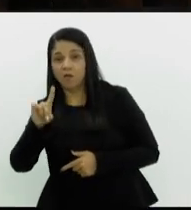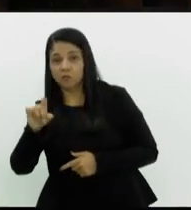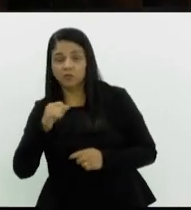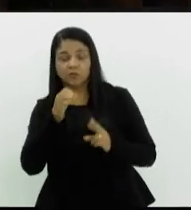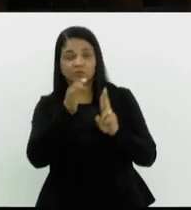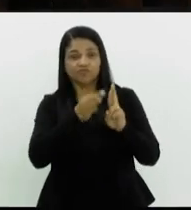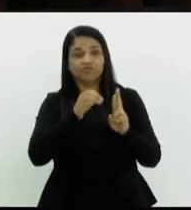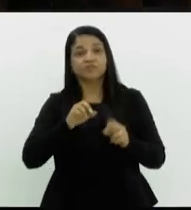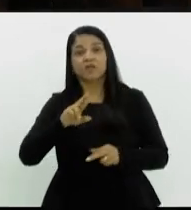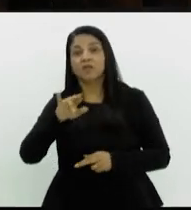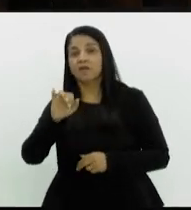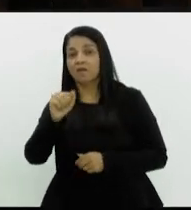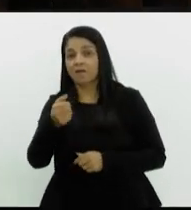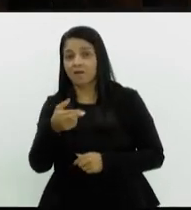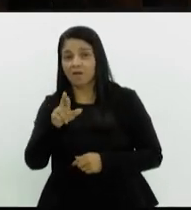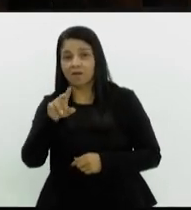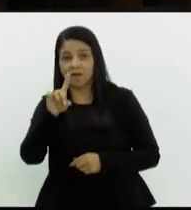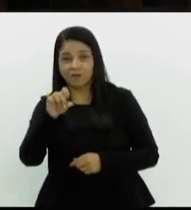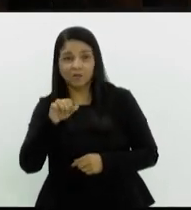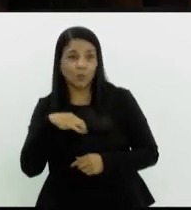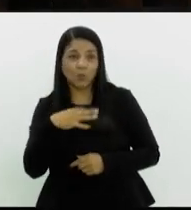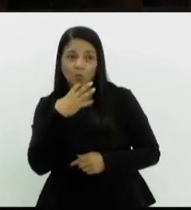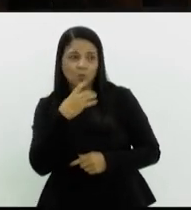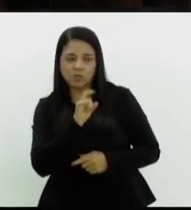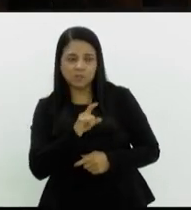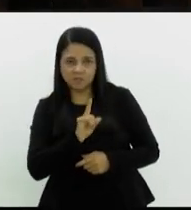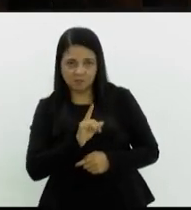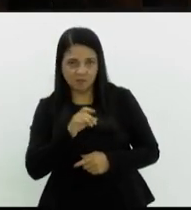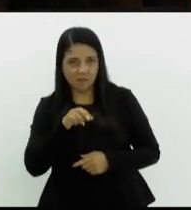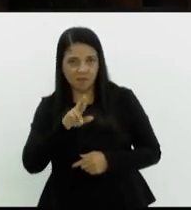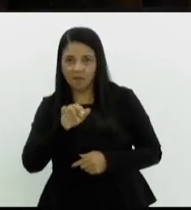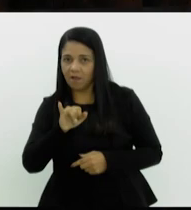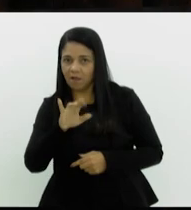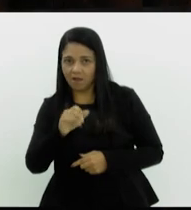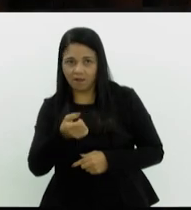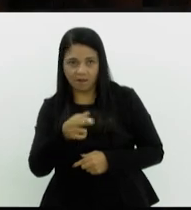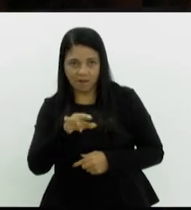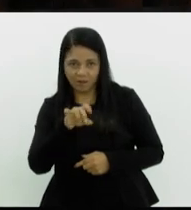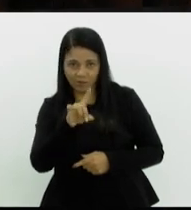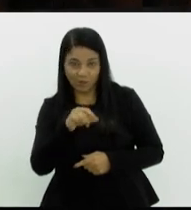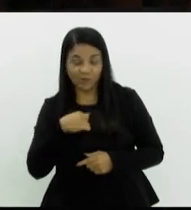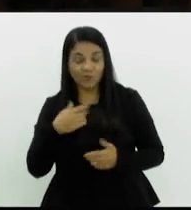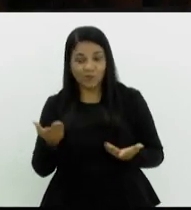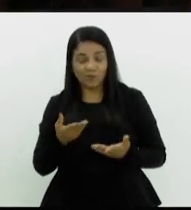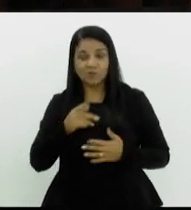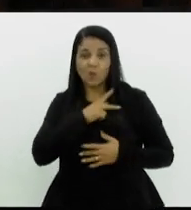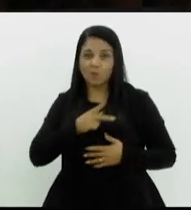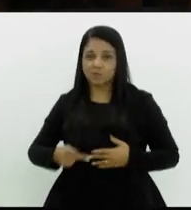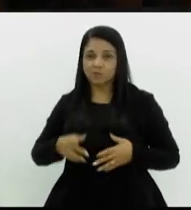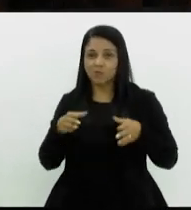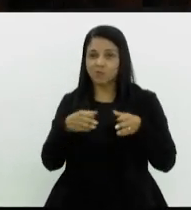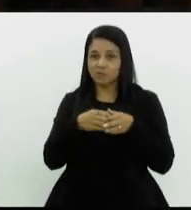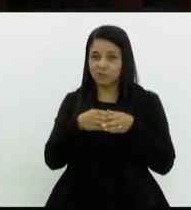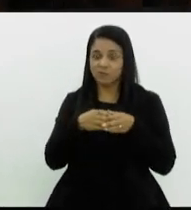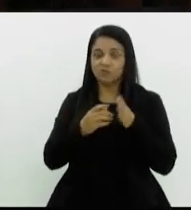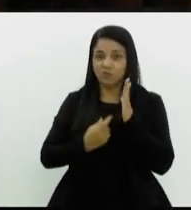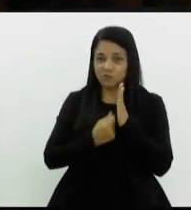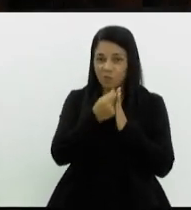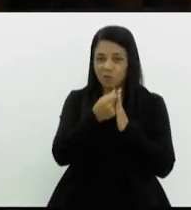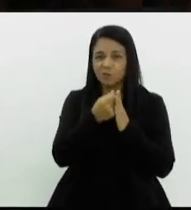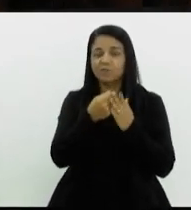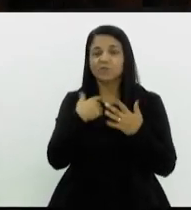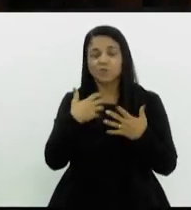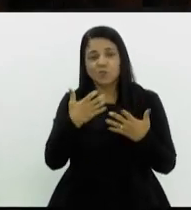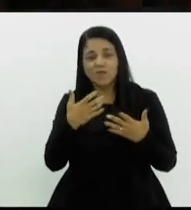desembargador Ricardo, que eu ainda não conhecia, e hoje eu presido aqui a Comissão de Orçamento, e quando a gente teve que fazer uma discussão,